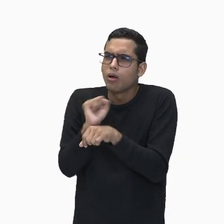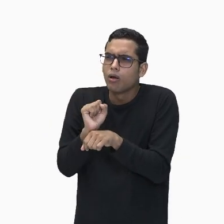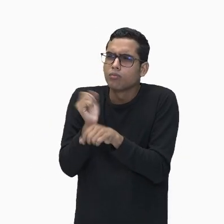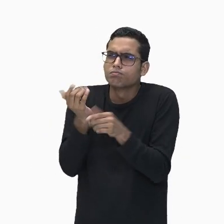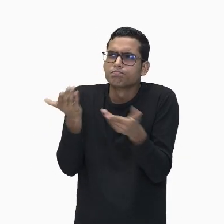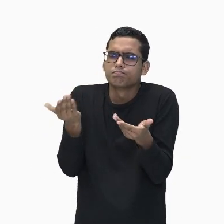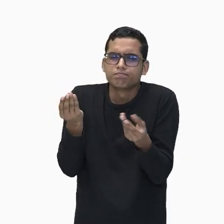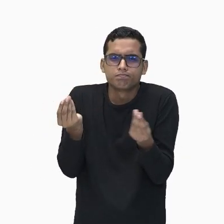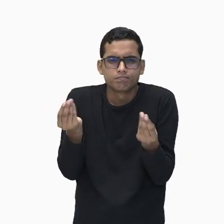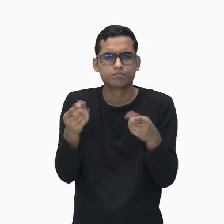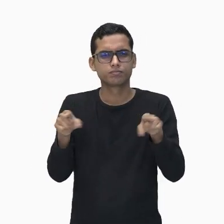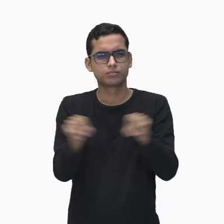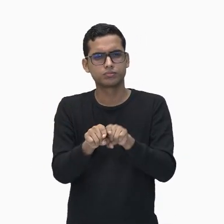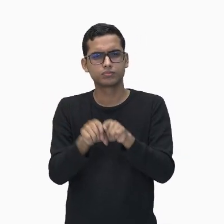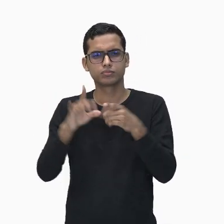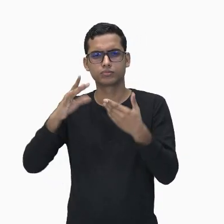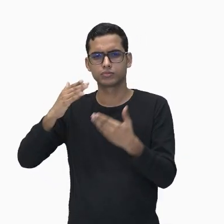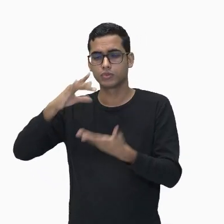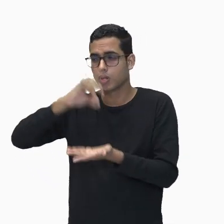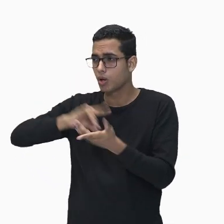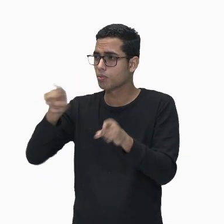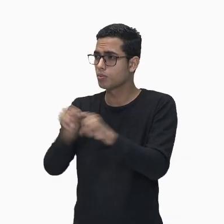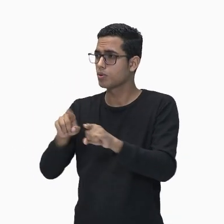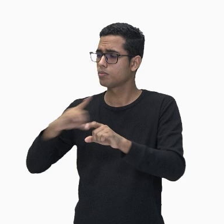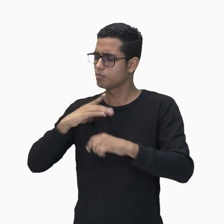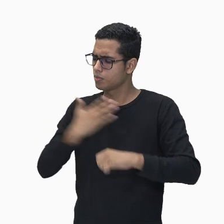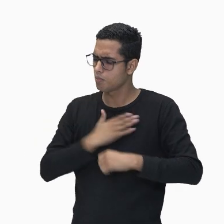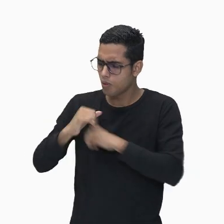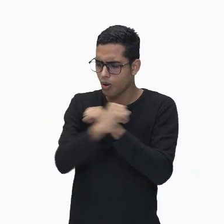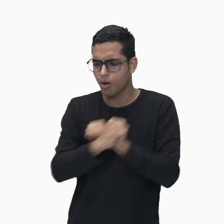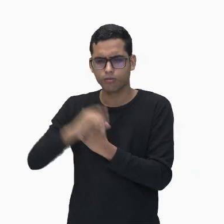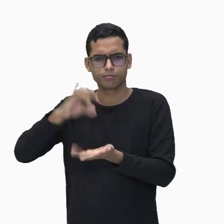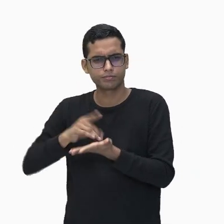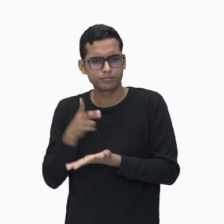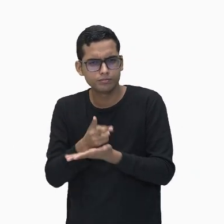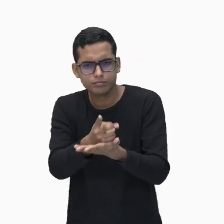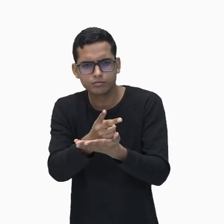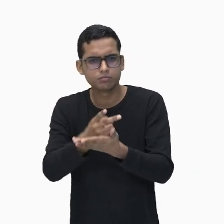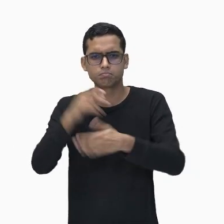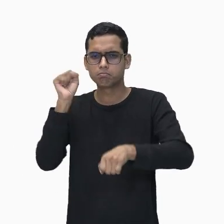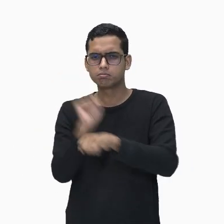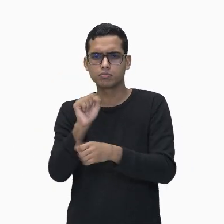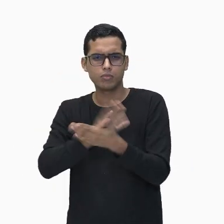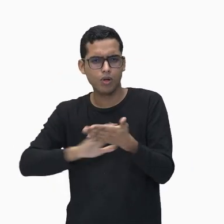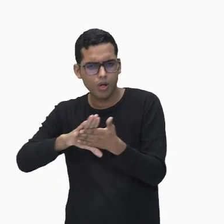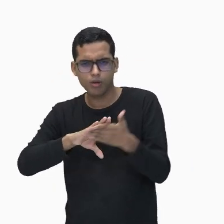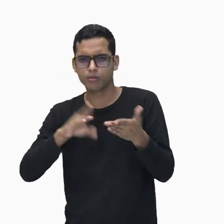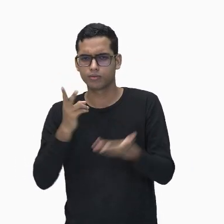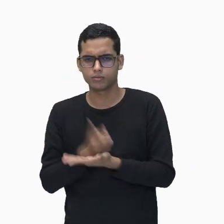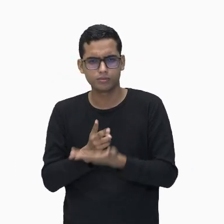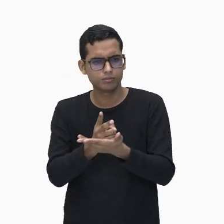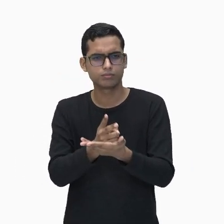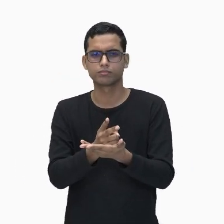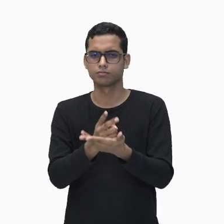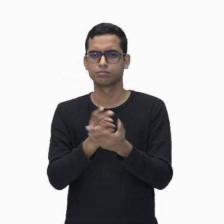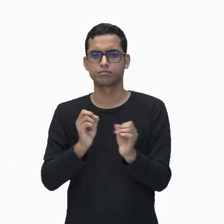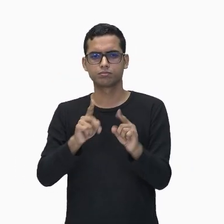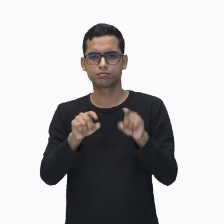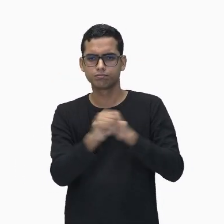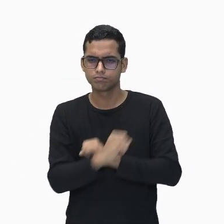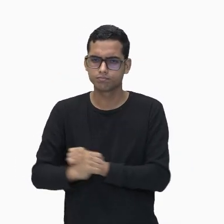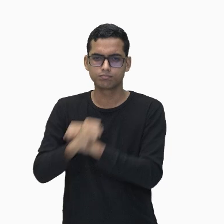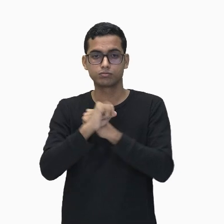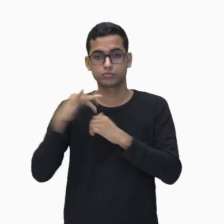protege já, protege de seguida, protege contínuo, sem intervalo, sem desfalecimento. Protege